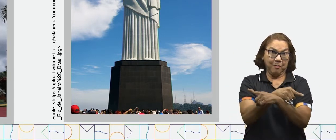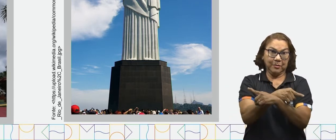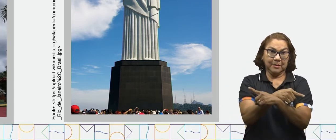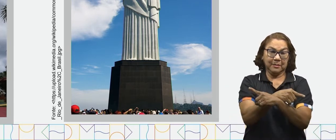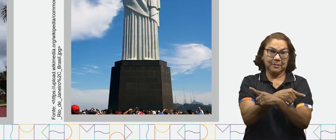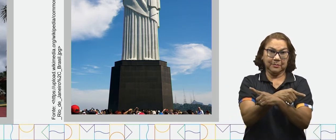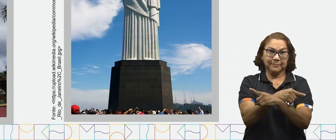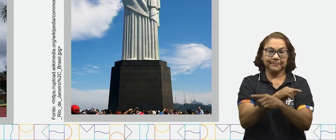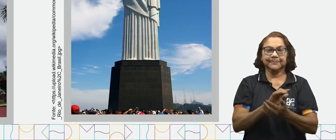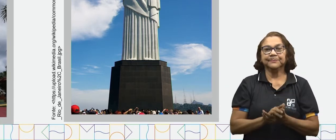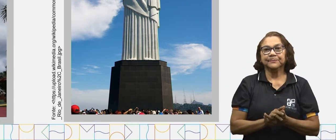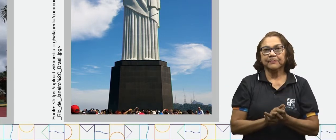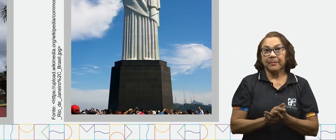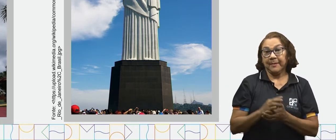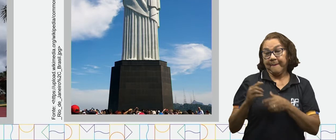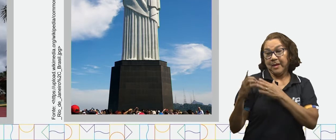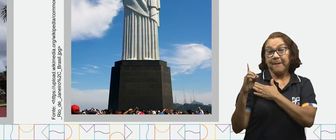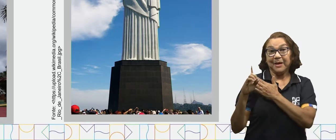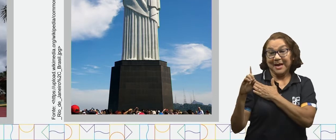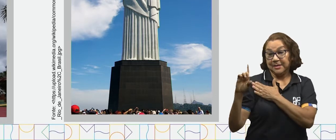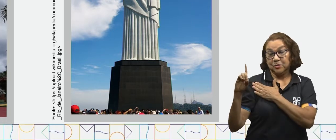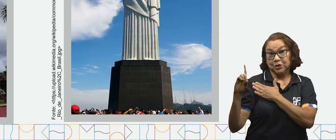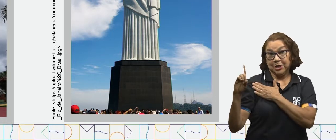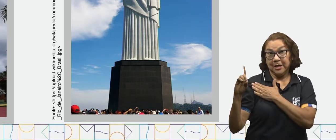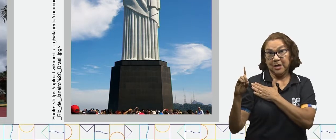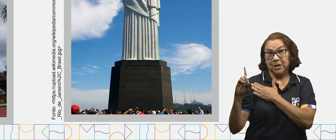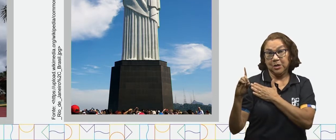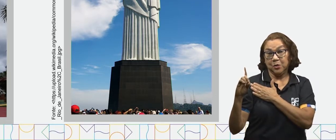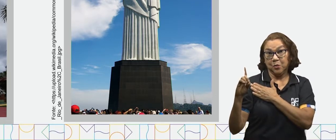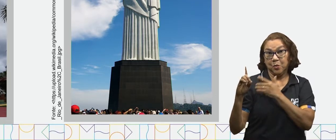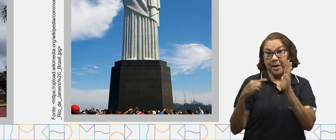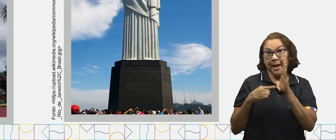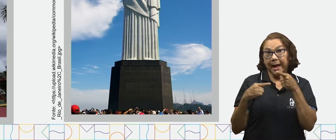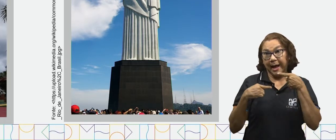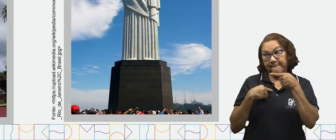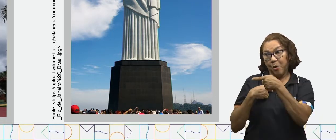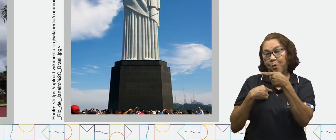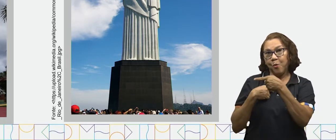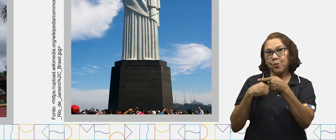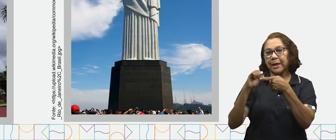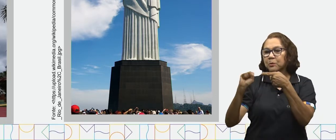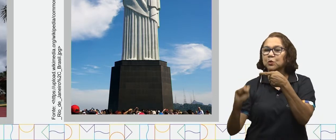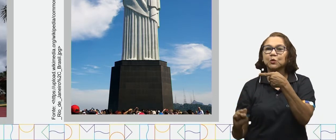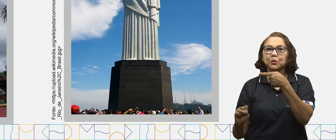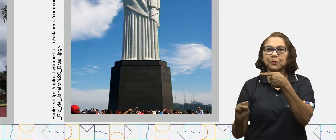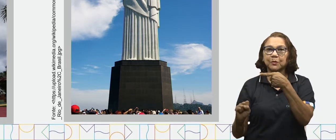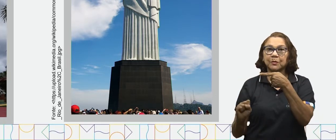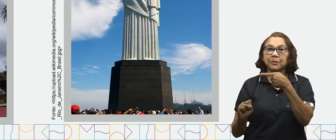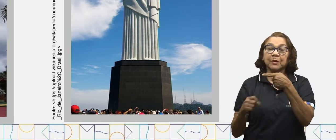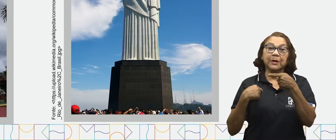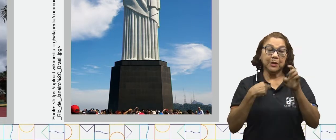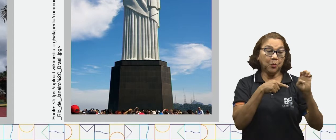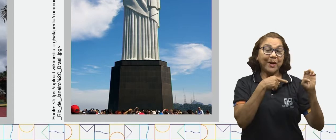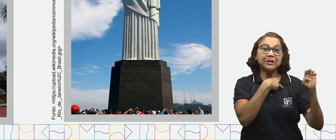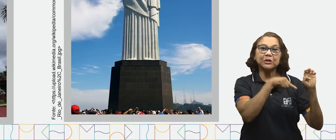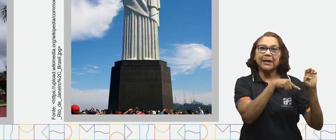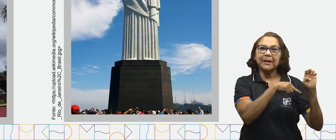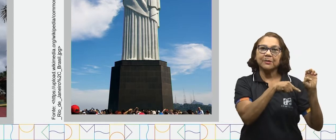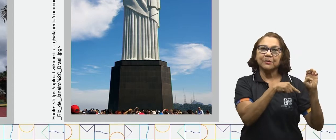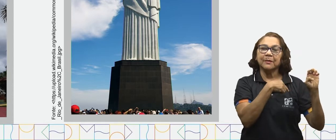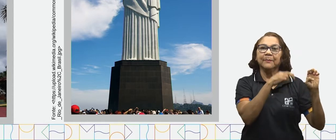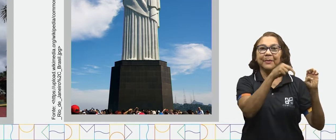oeste e atrás o leste. Na imagem 2 do monumento do Cristo Redentor, esse famoso,